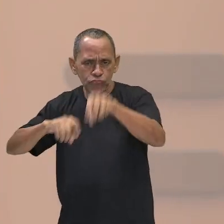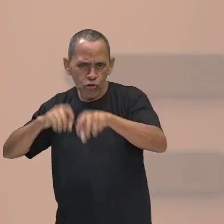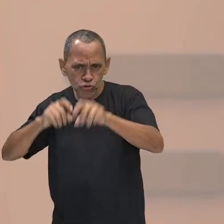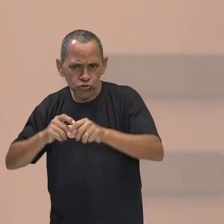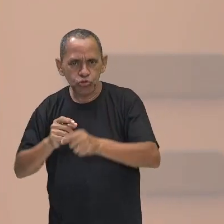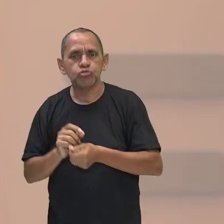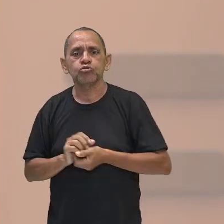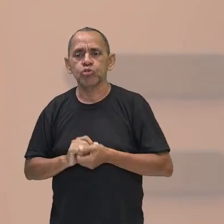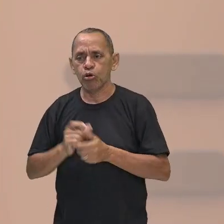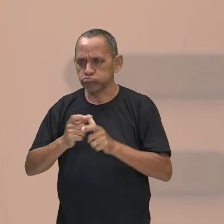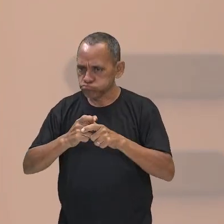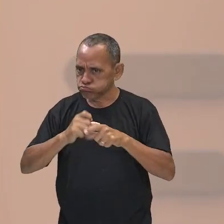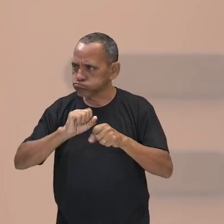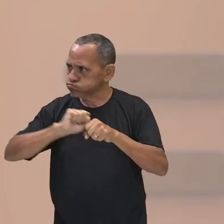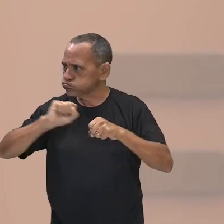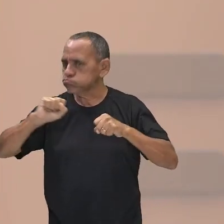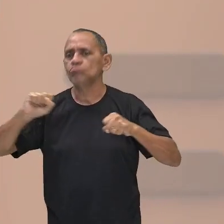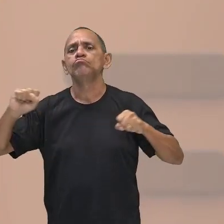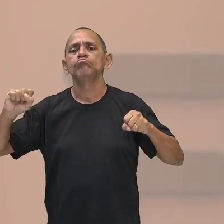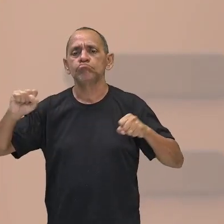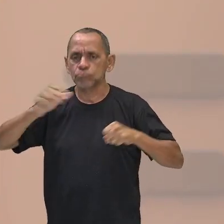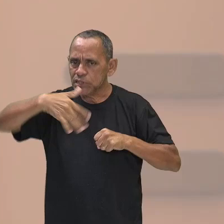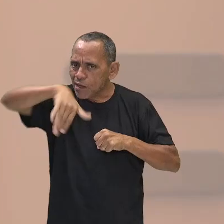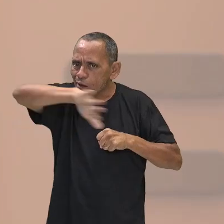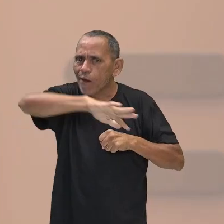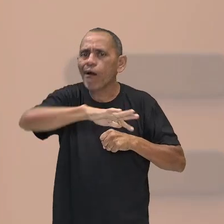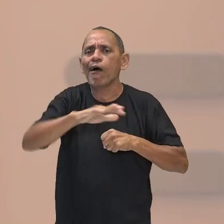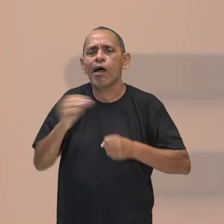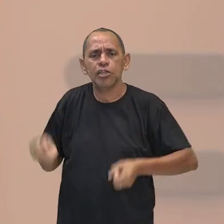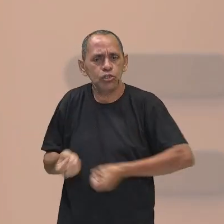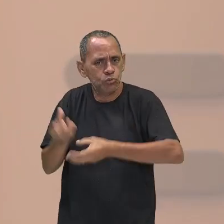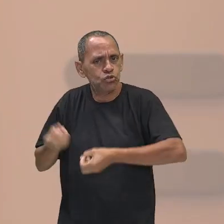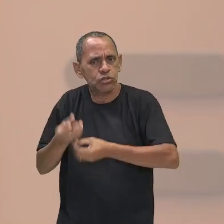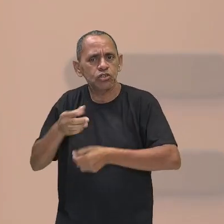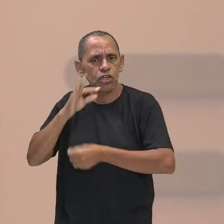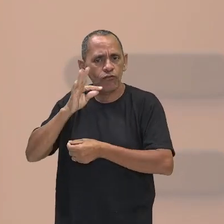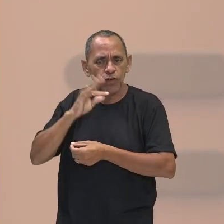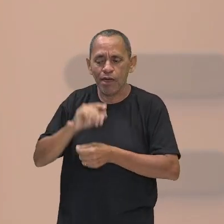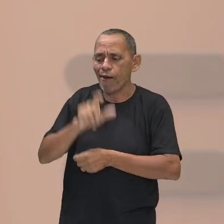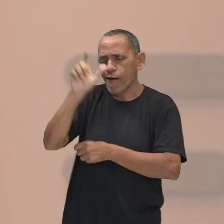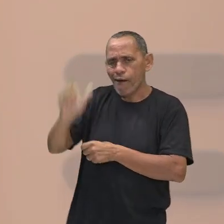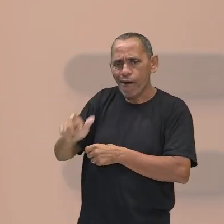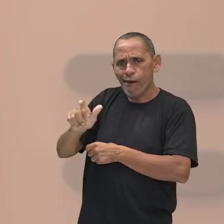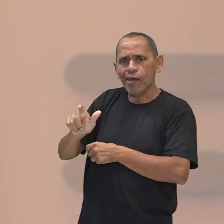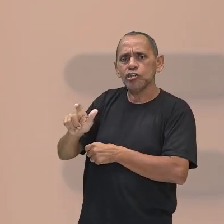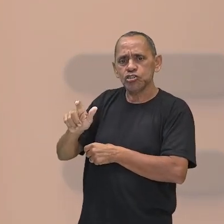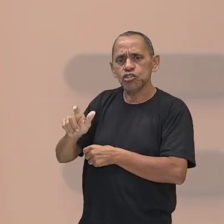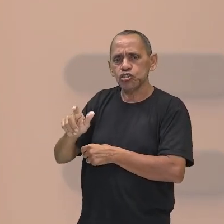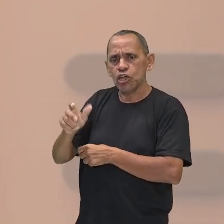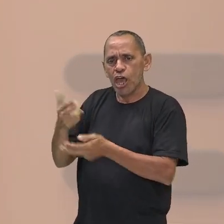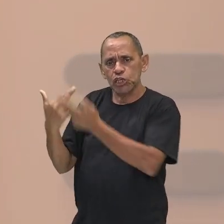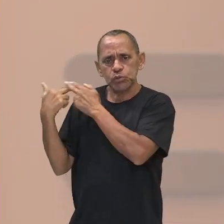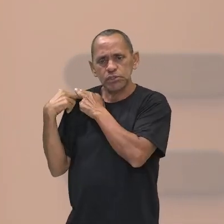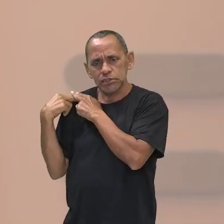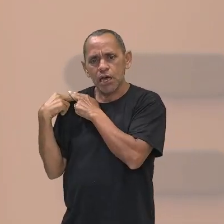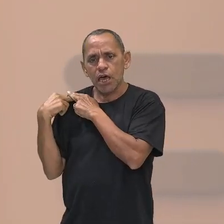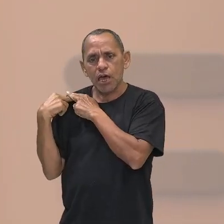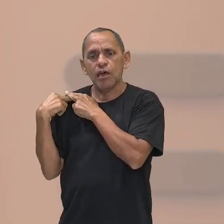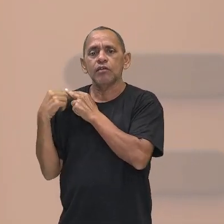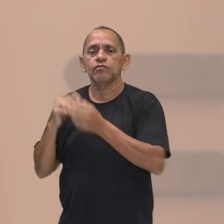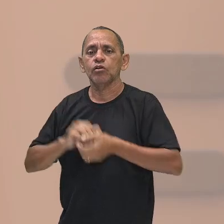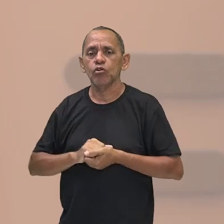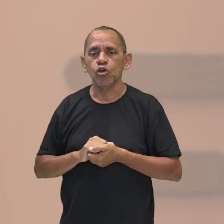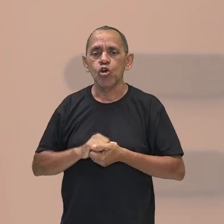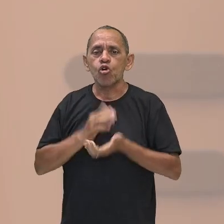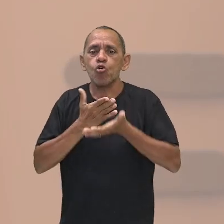Esses cafeicultores são eles também que vão dar este ar para essa república. Percebam também